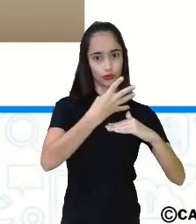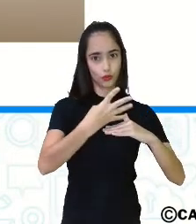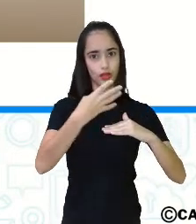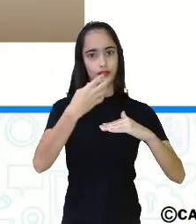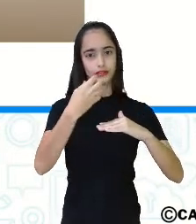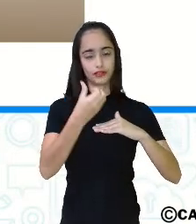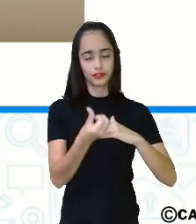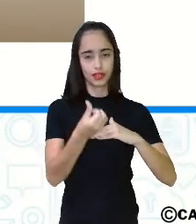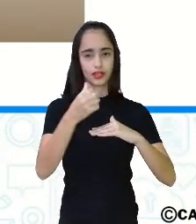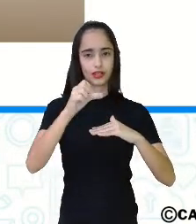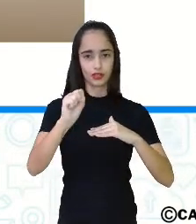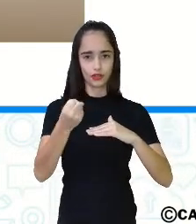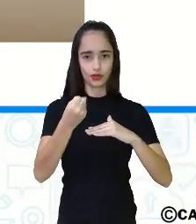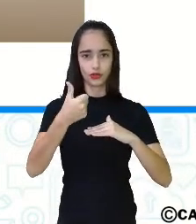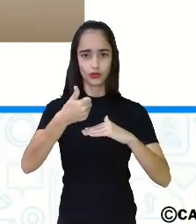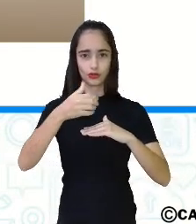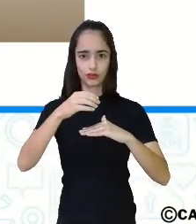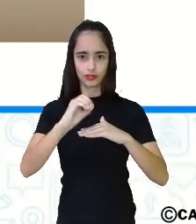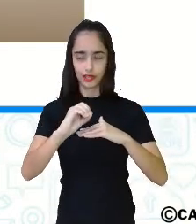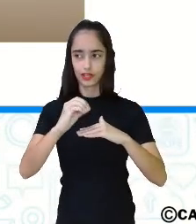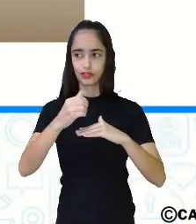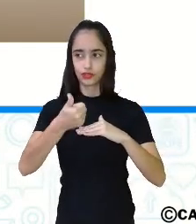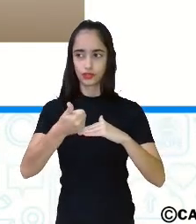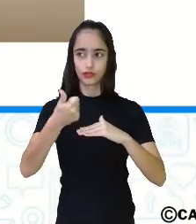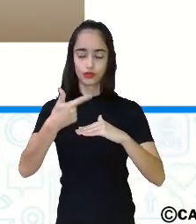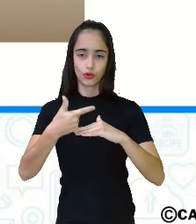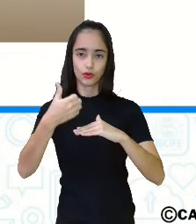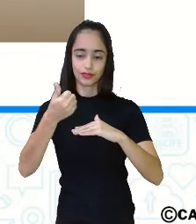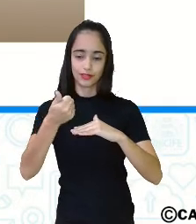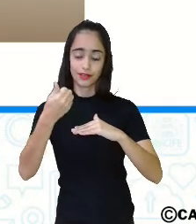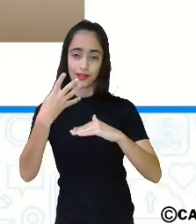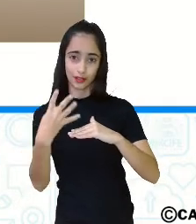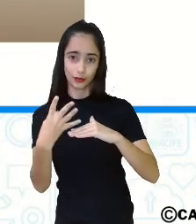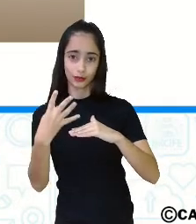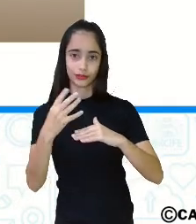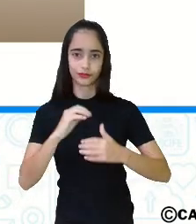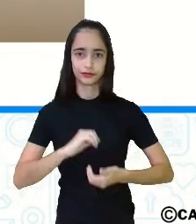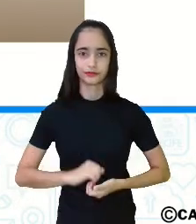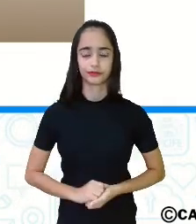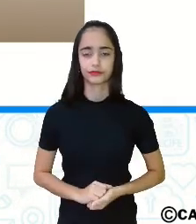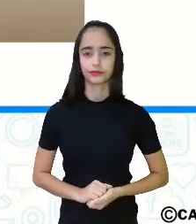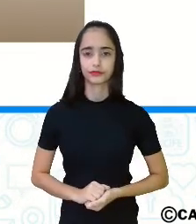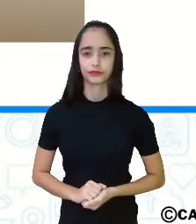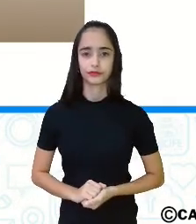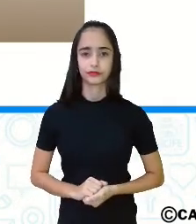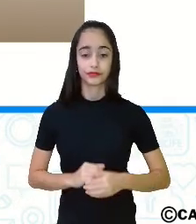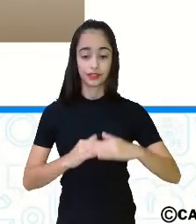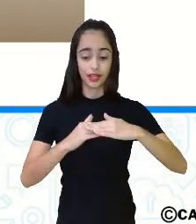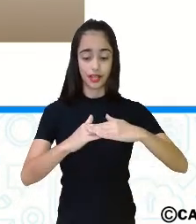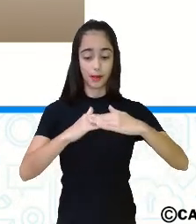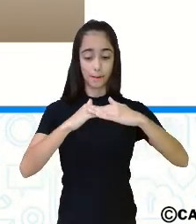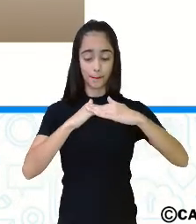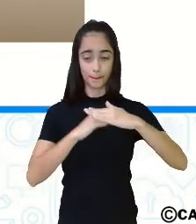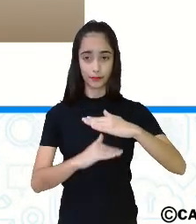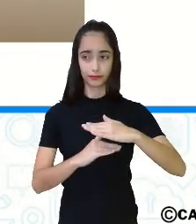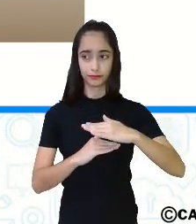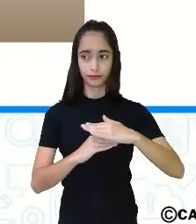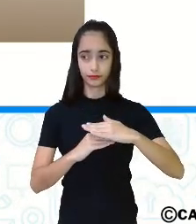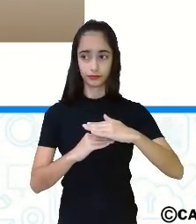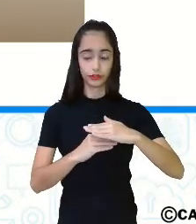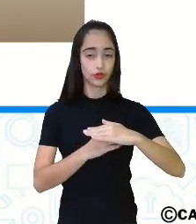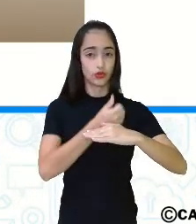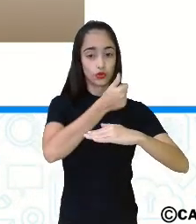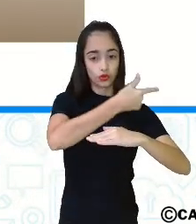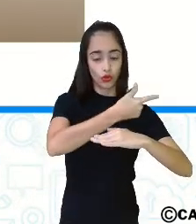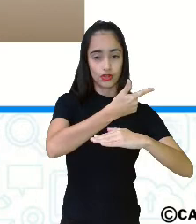10, 12 e 14. 2, 4, 6, 8, 10, 12 e 14. Do 2 ao 4.